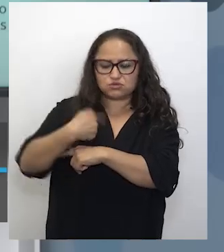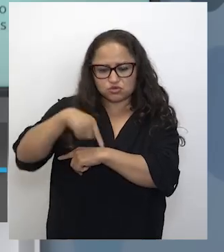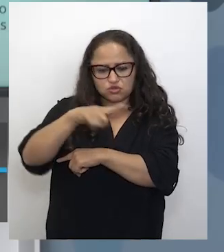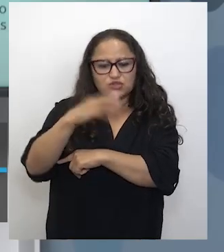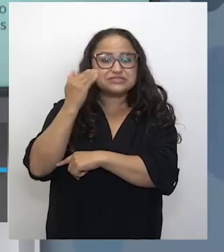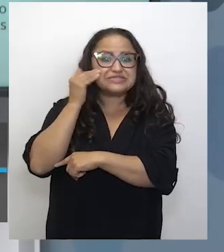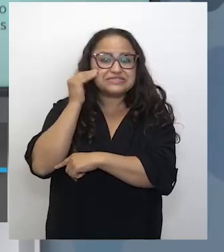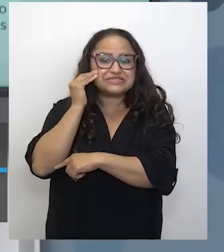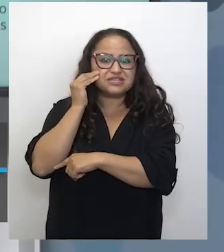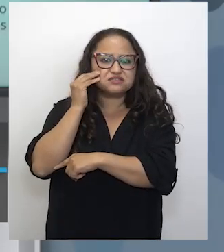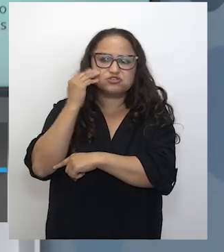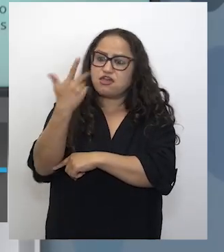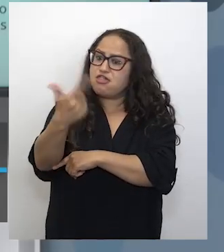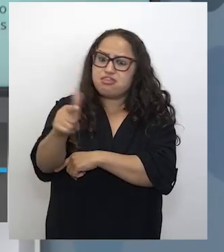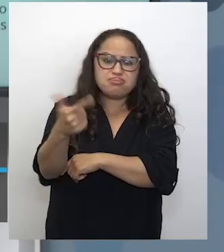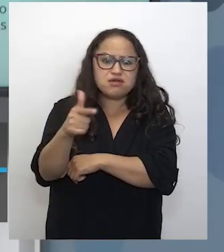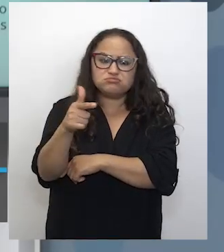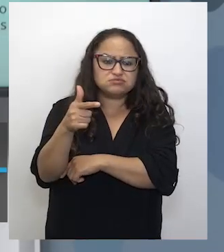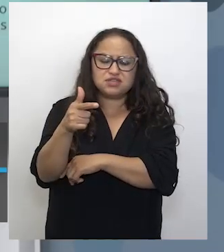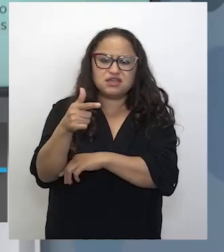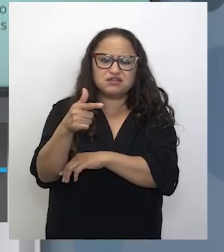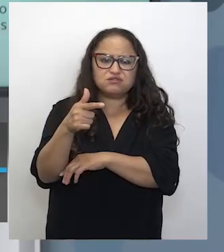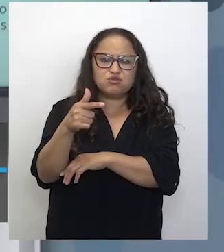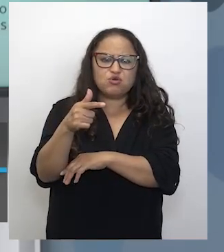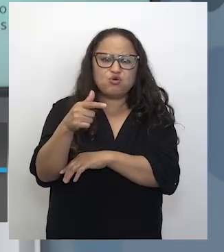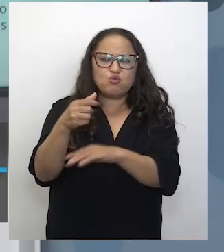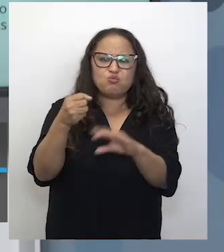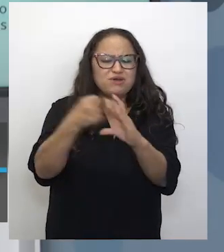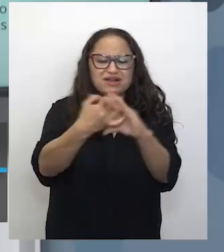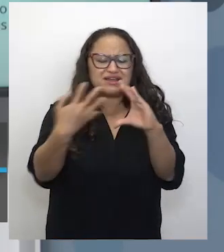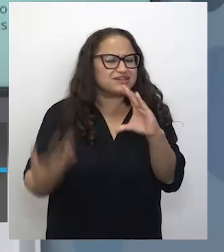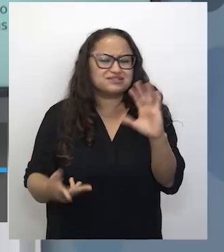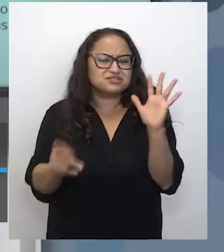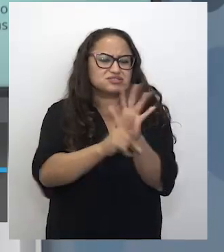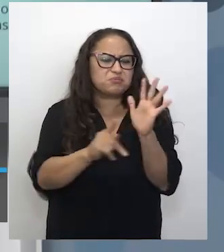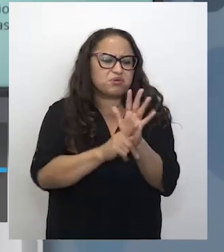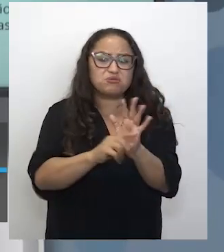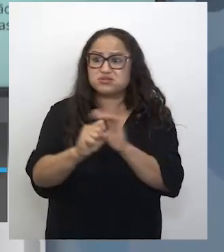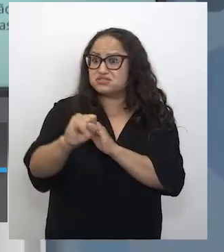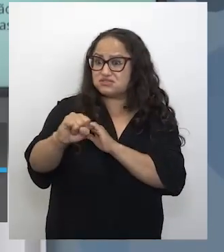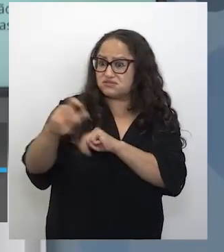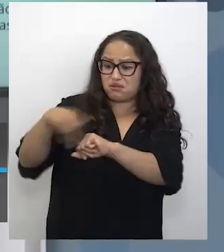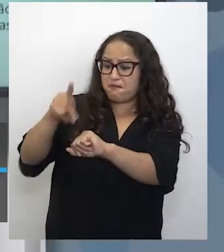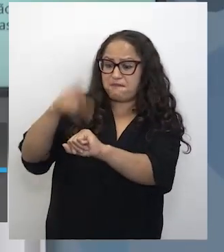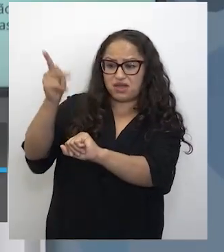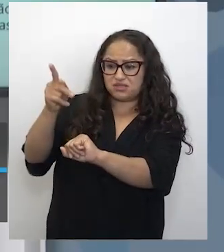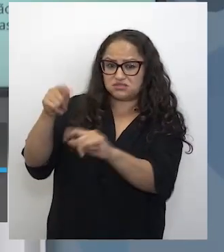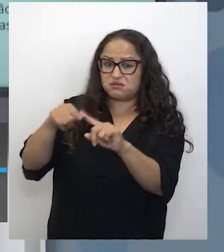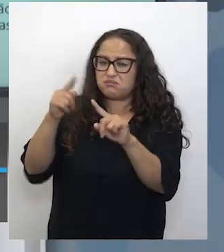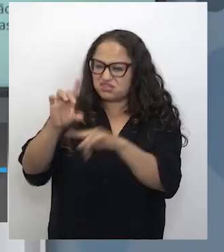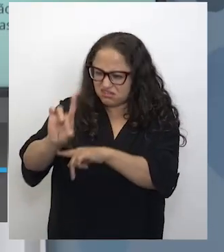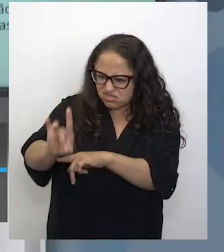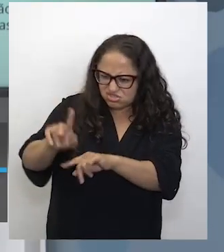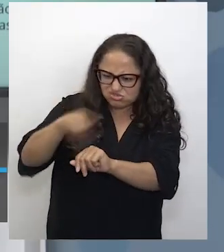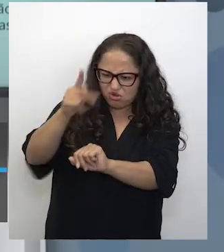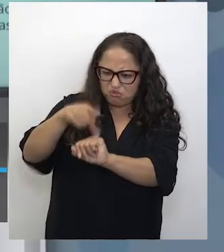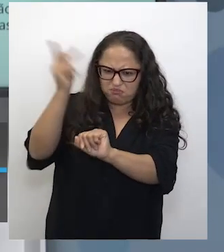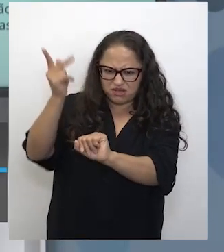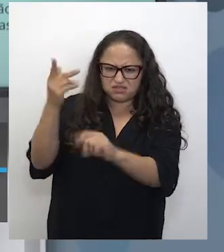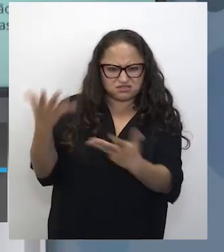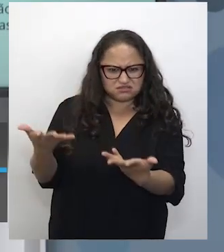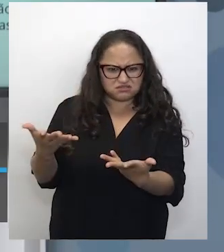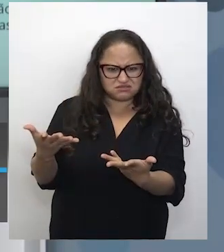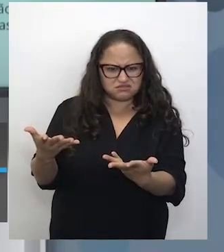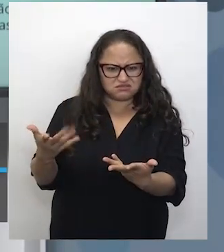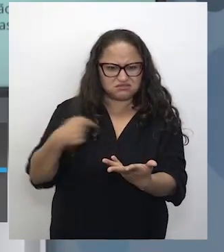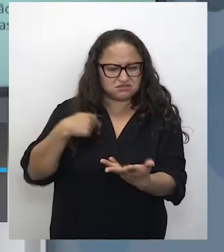existe uma definição de Brasil, né? Se você falar assim, o Brasil é um país, ele é um país, mas ele é só um país? É só uma definição de,